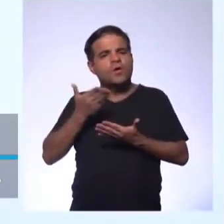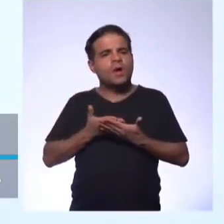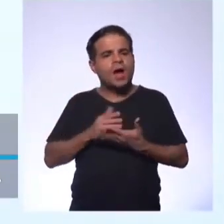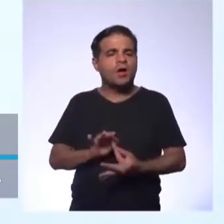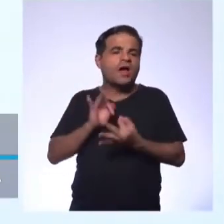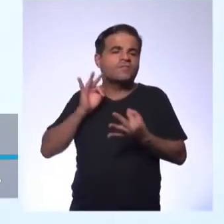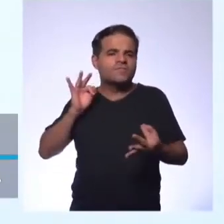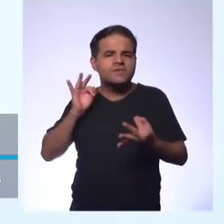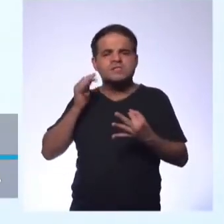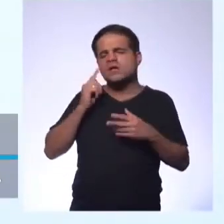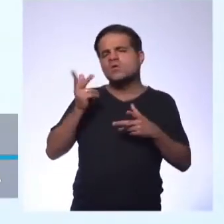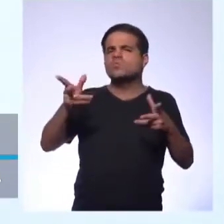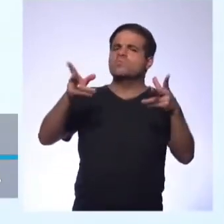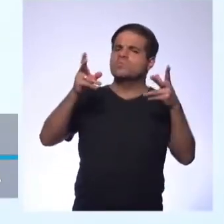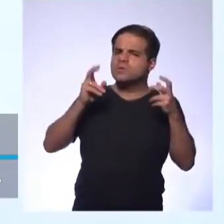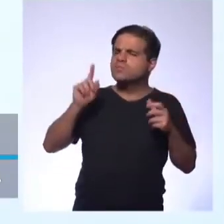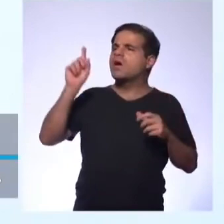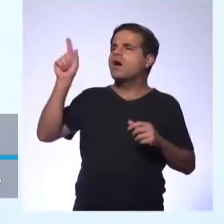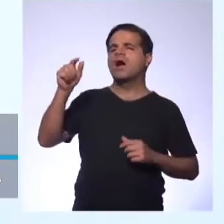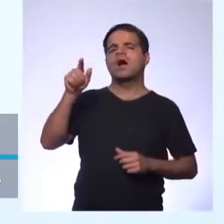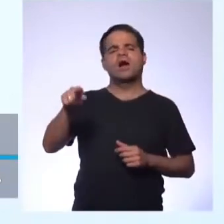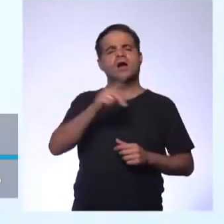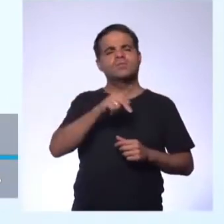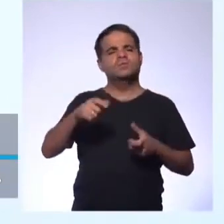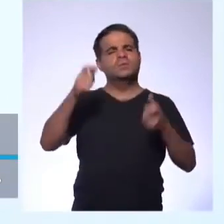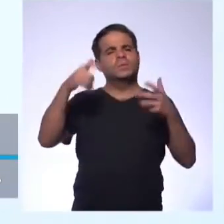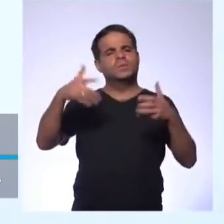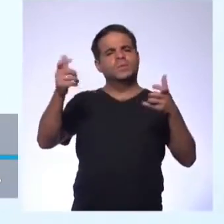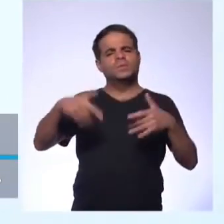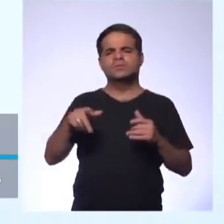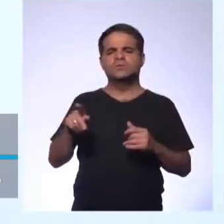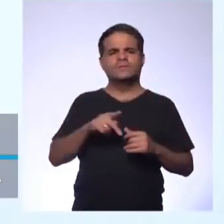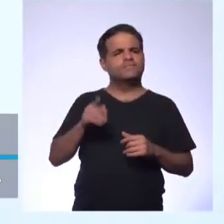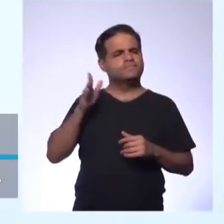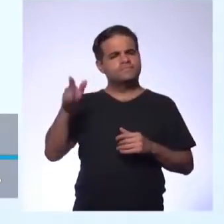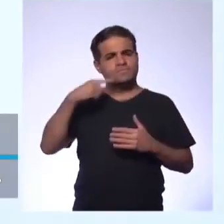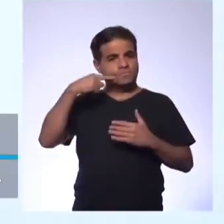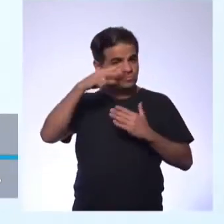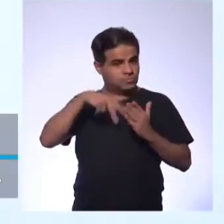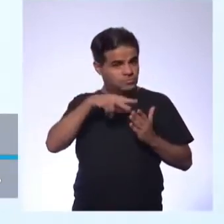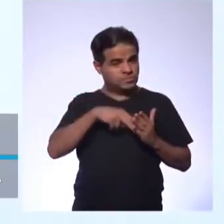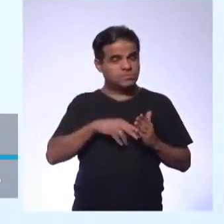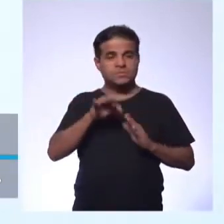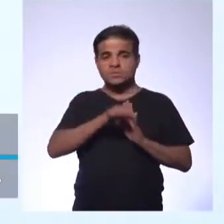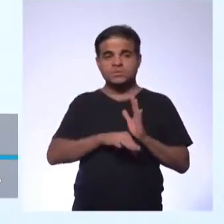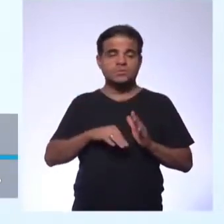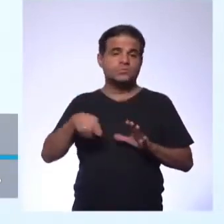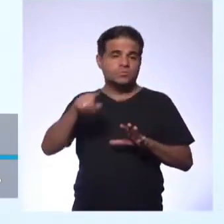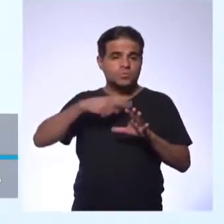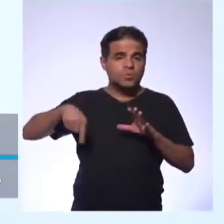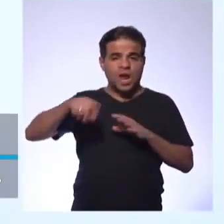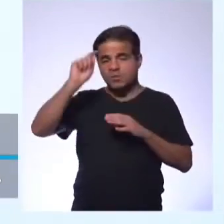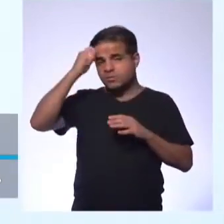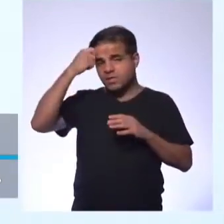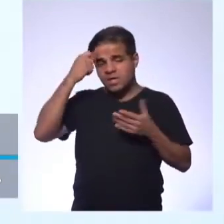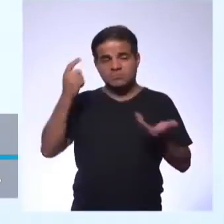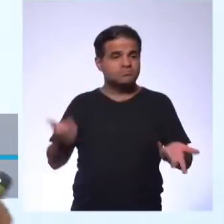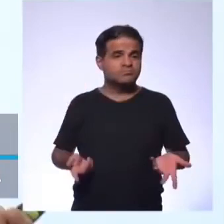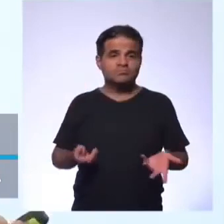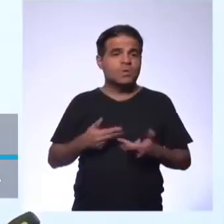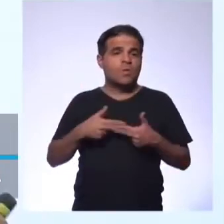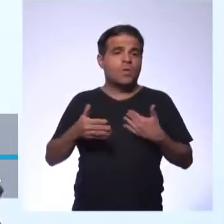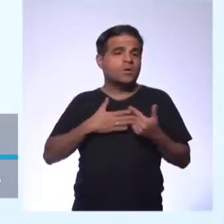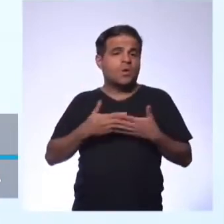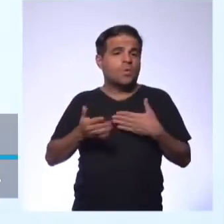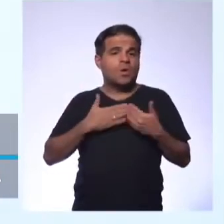e eu percebi o que era a partir da explicação do professor. Eu fui ler um texto e um buraco negro para mim não é algo aleatório,